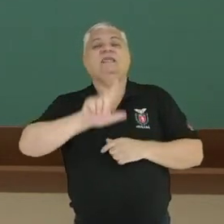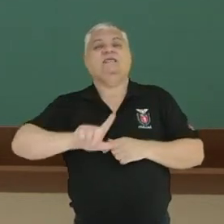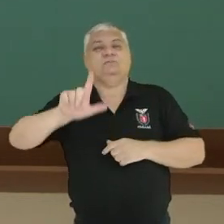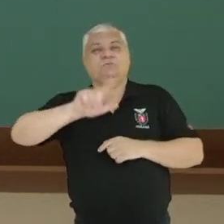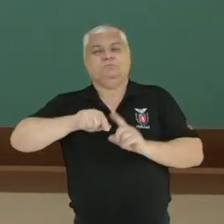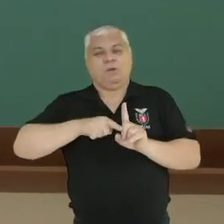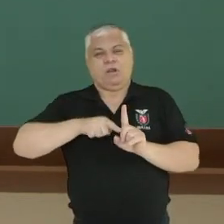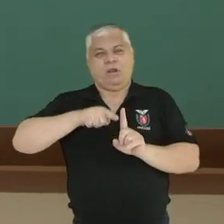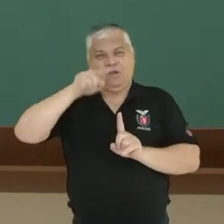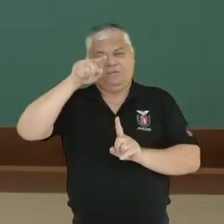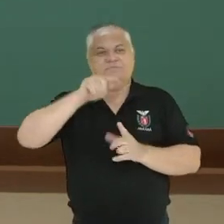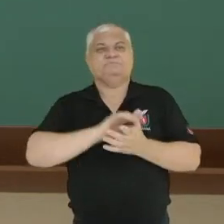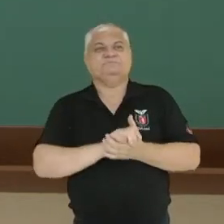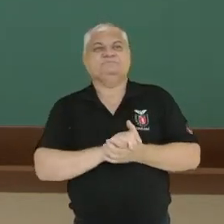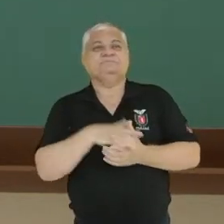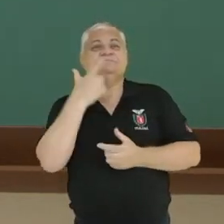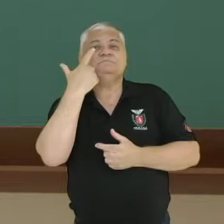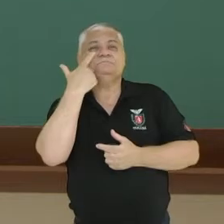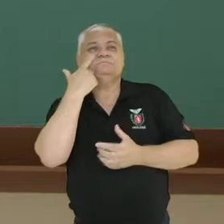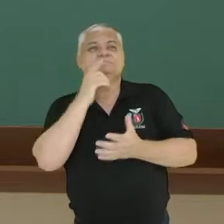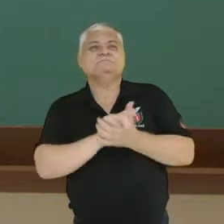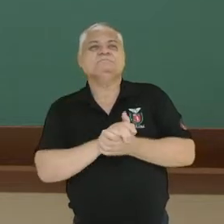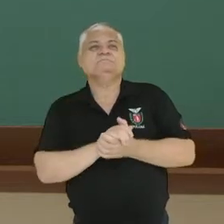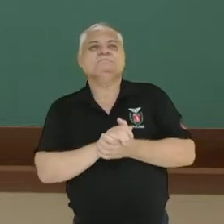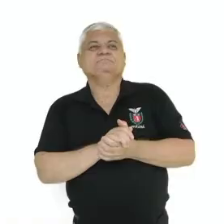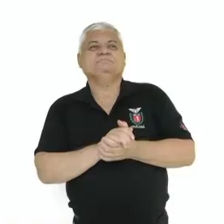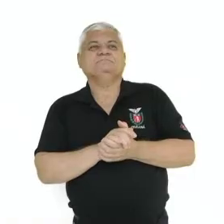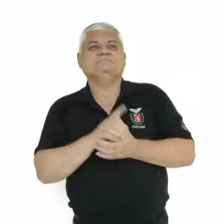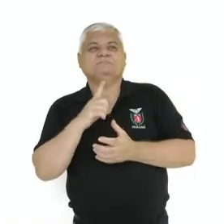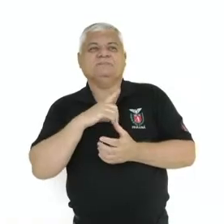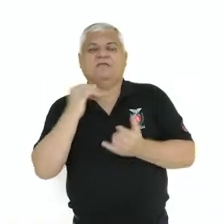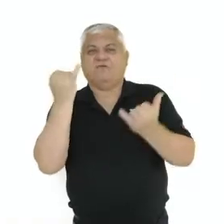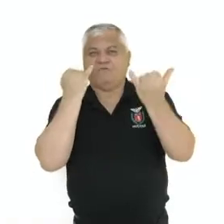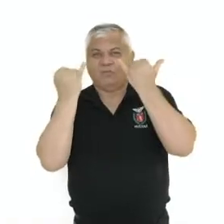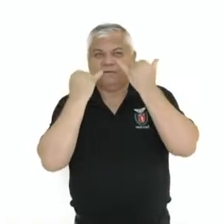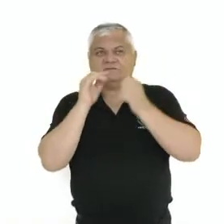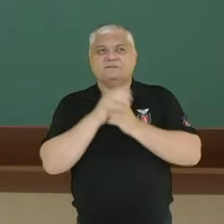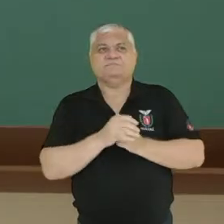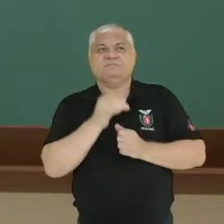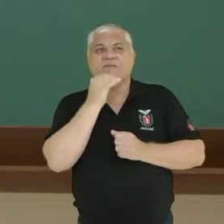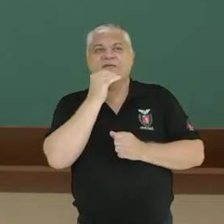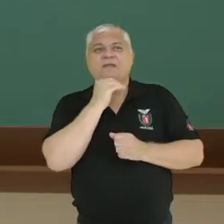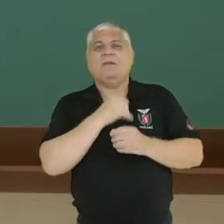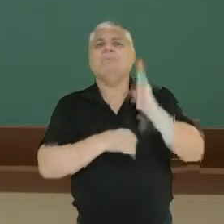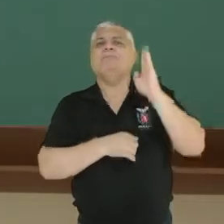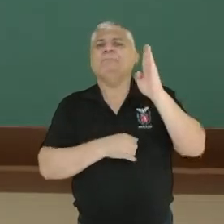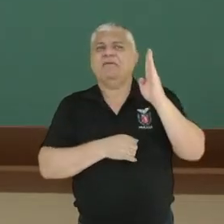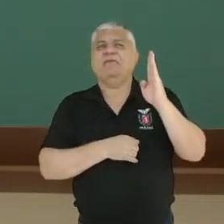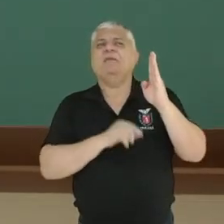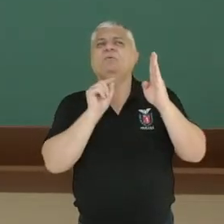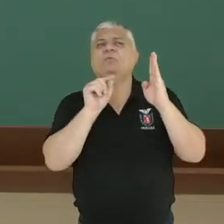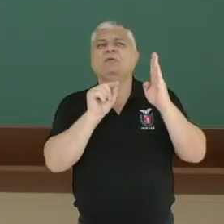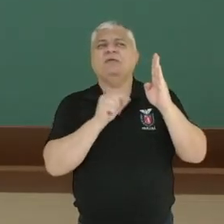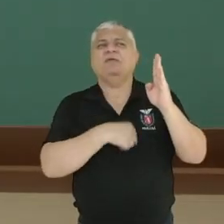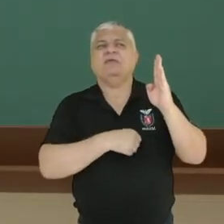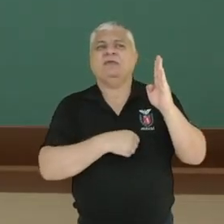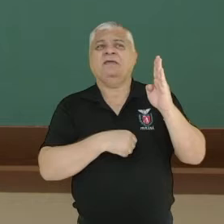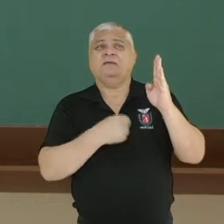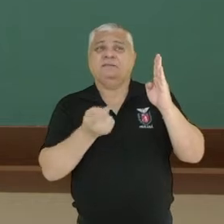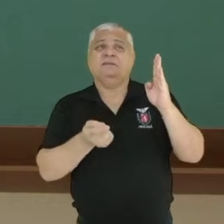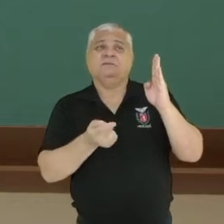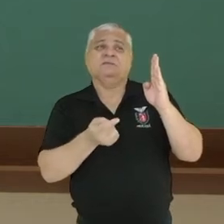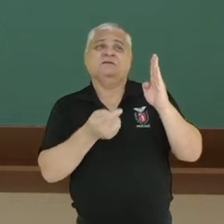Então, vamos olhar aqui, pessoal. Temos a informação, quem é o B, né? No slide anterior falava que B